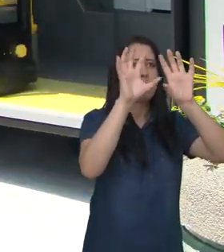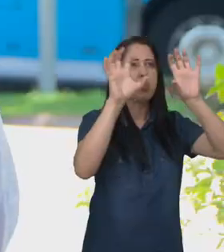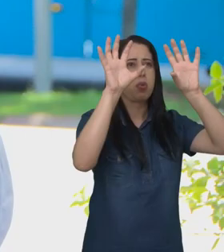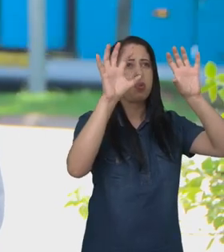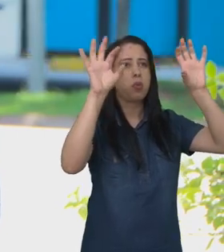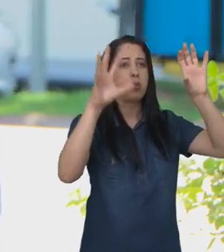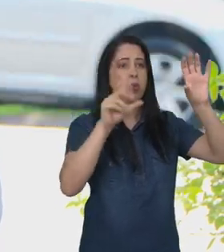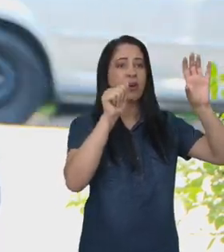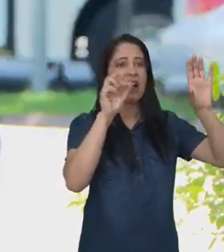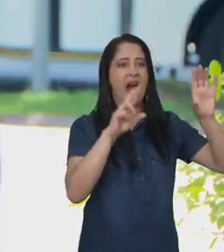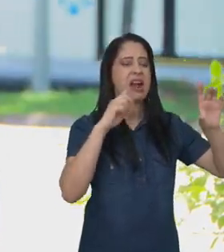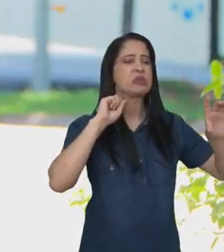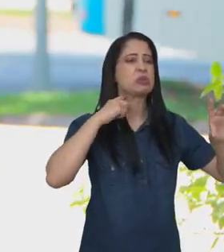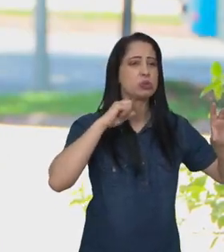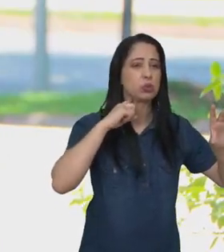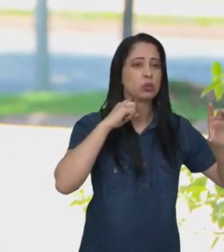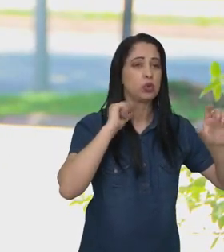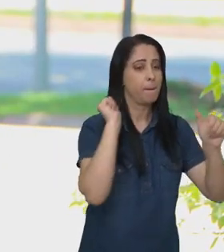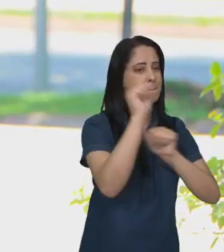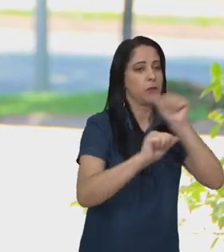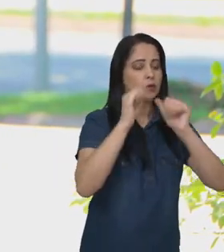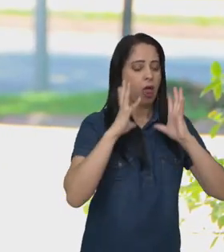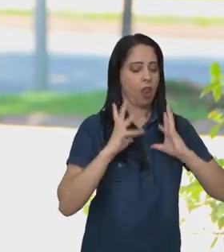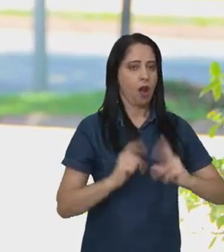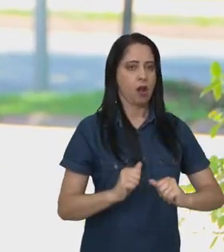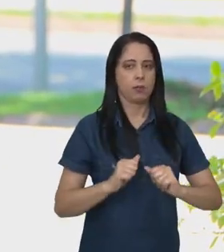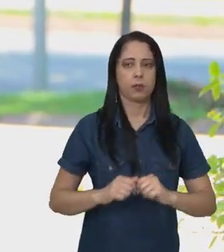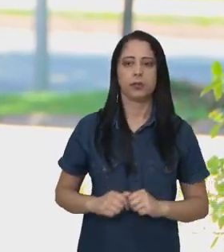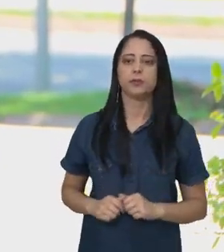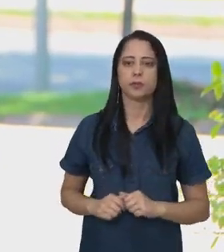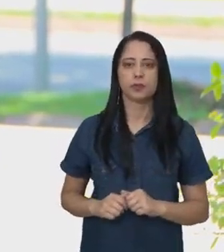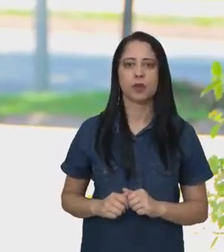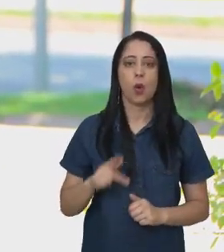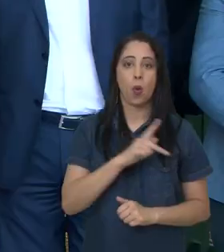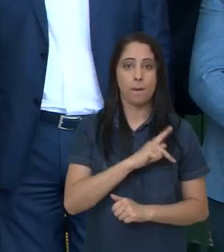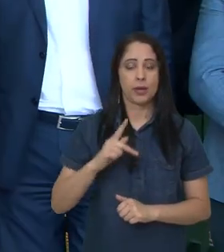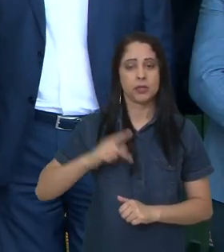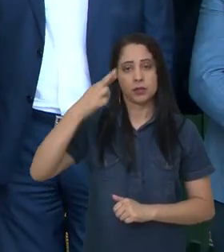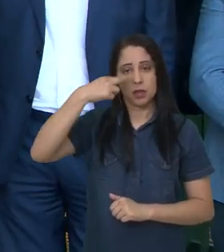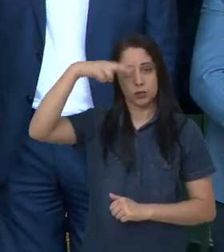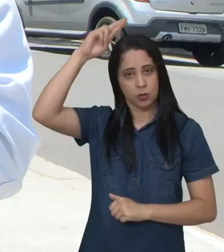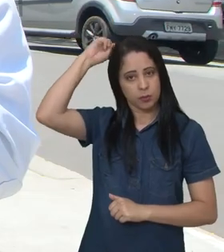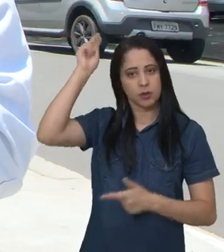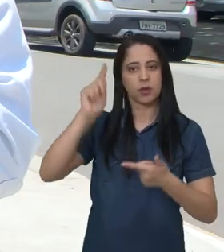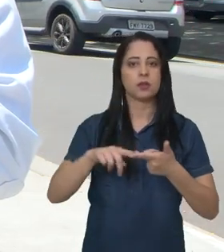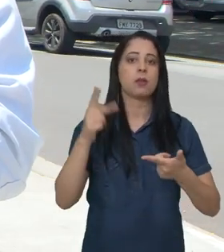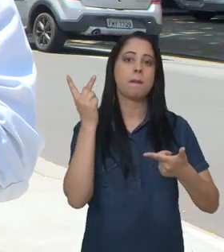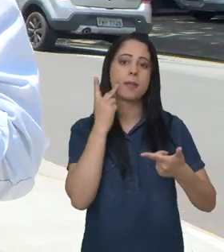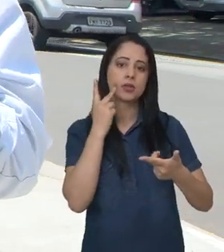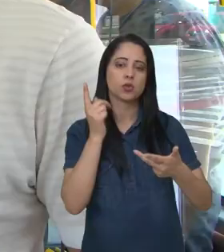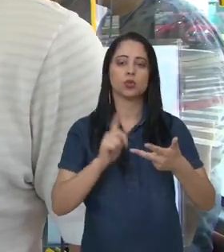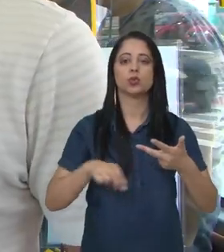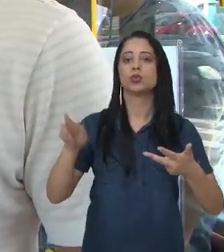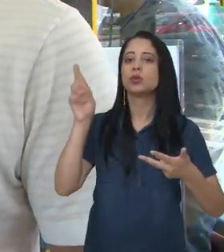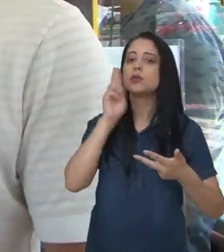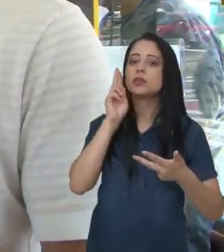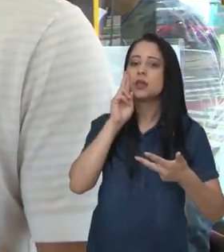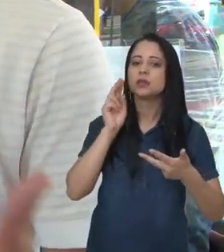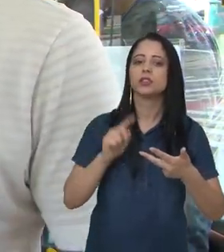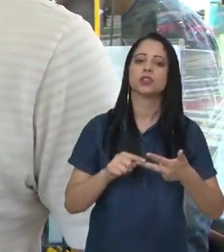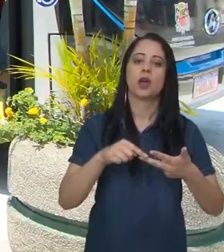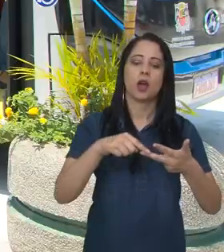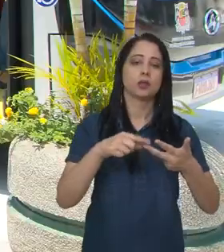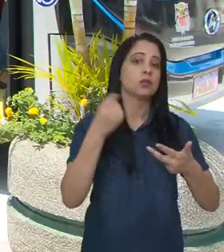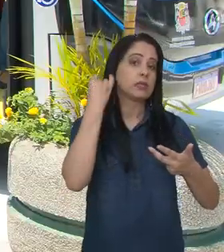não polui o presidente da Câmara de São José dos Campos Robertinho da padaria e os vereadores Rafael pascoucci Renato